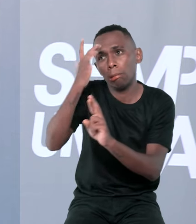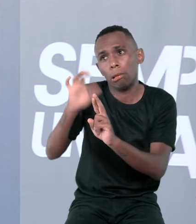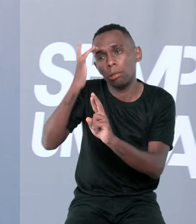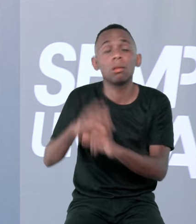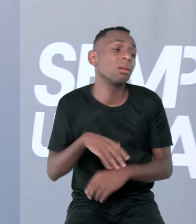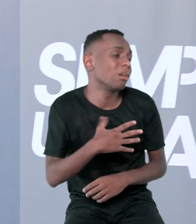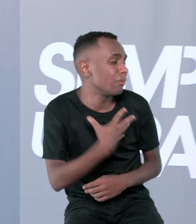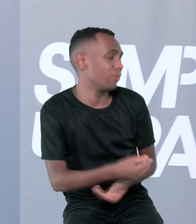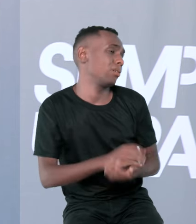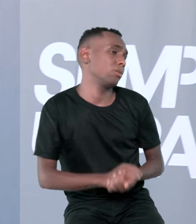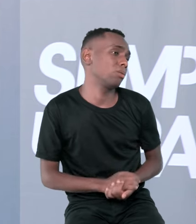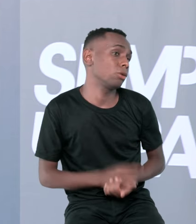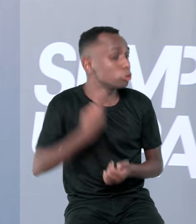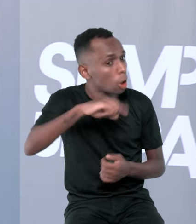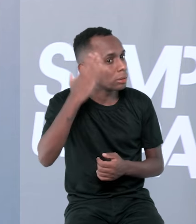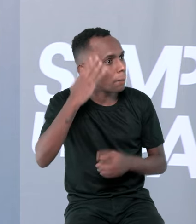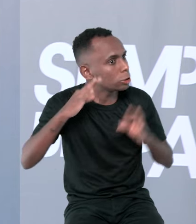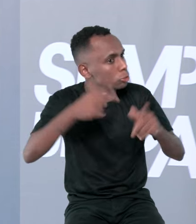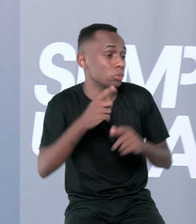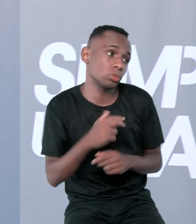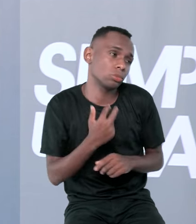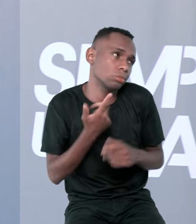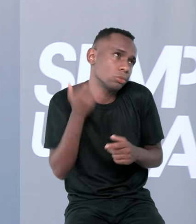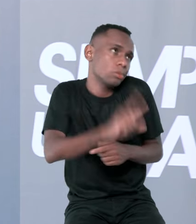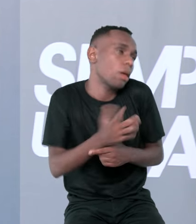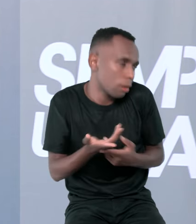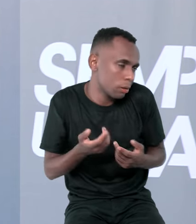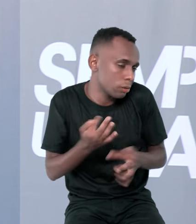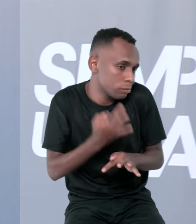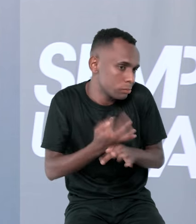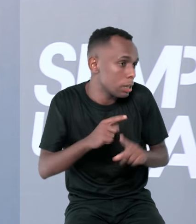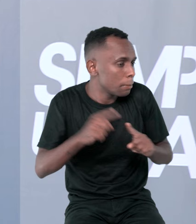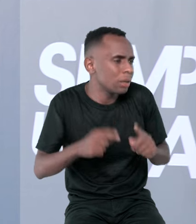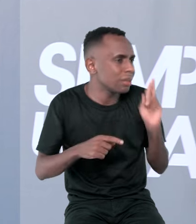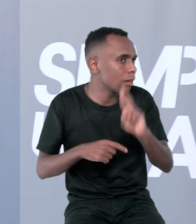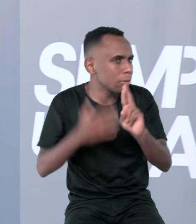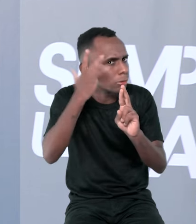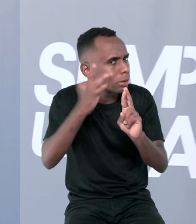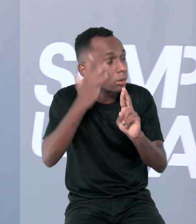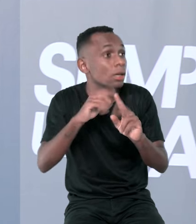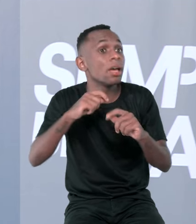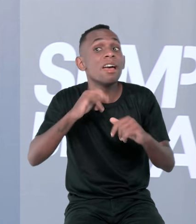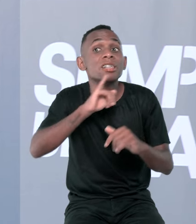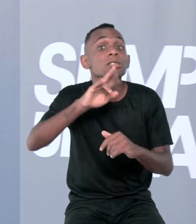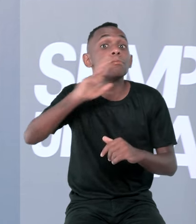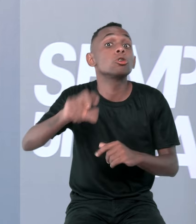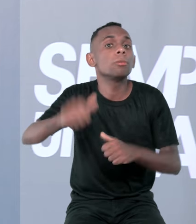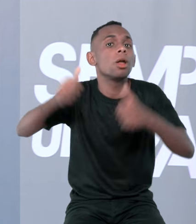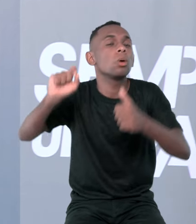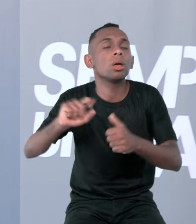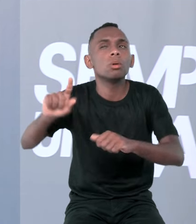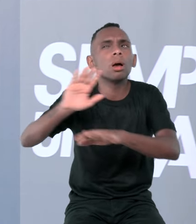dizia: filho, nunca podemos saber de tudo. Mas olhe, não responda não sei. Diga então que precisa pensar, que precisa de